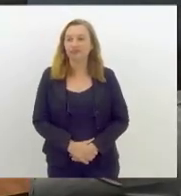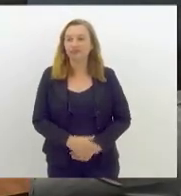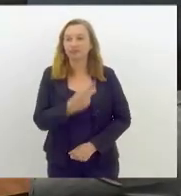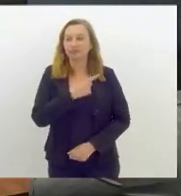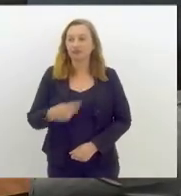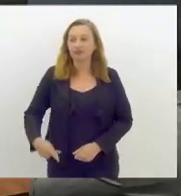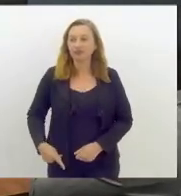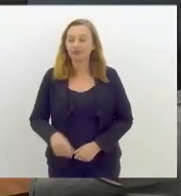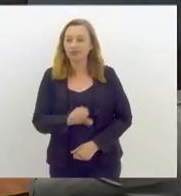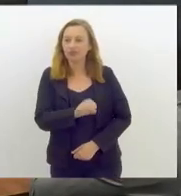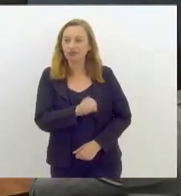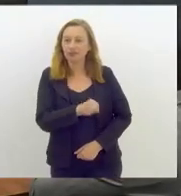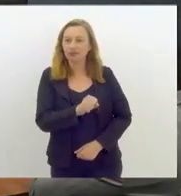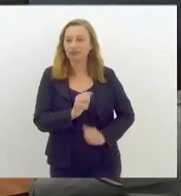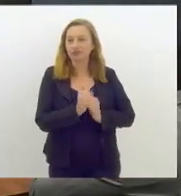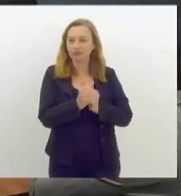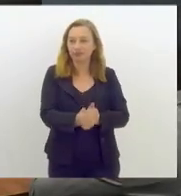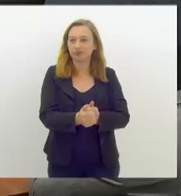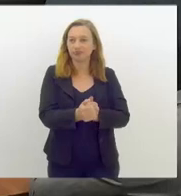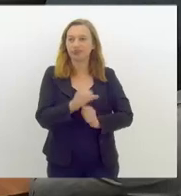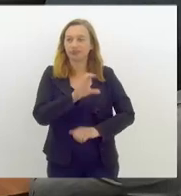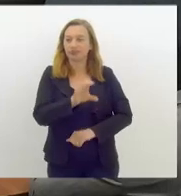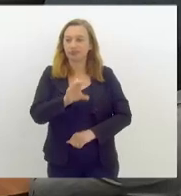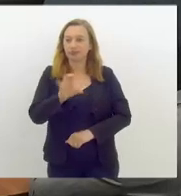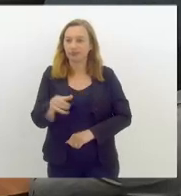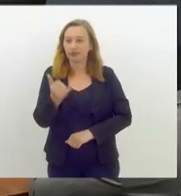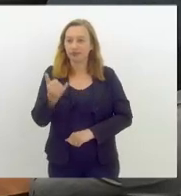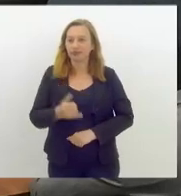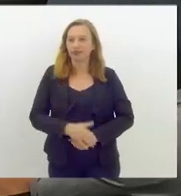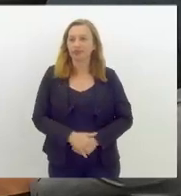Presidente, favorável, acompanhando o parecer da CCJ.